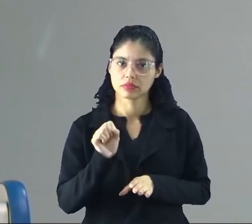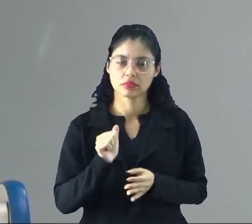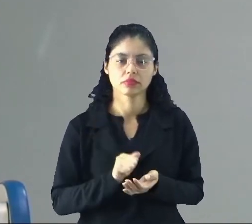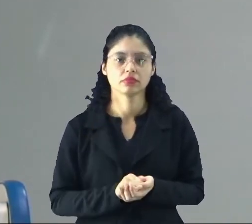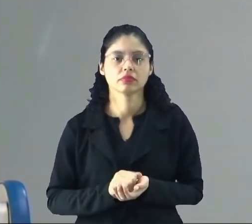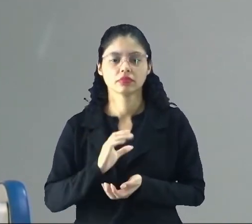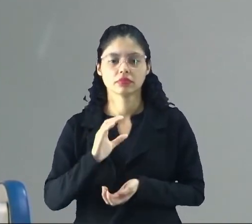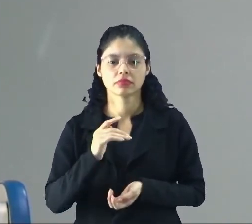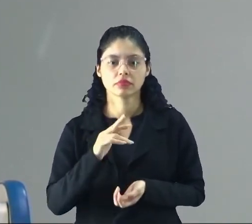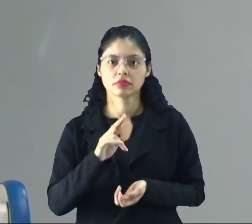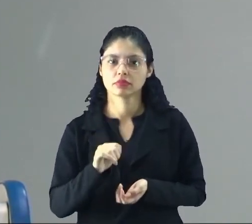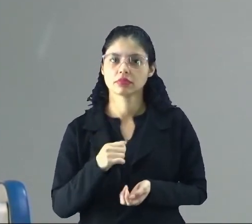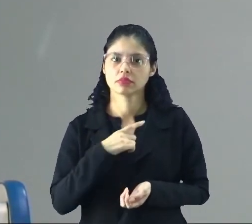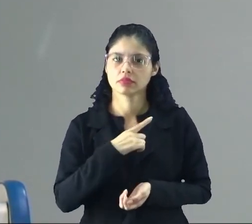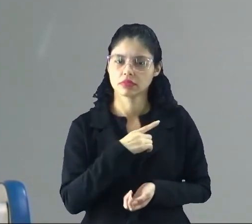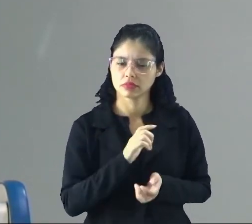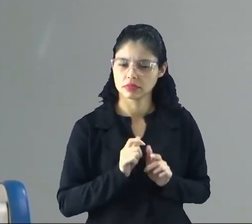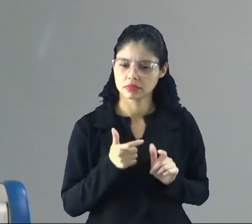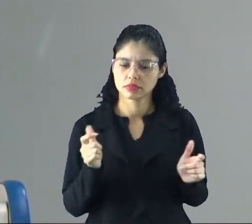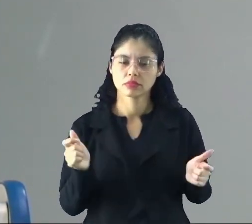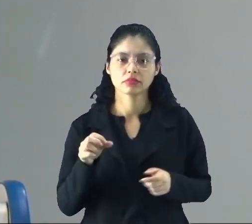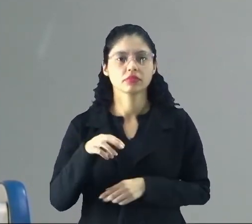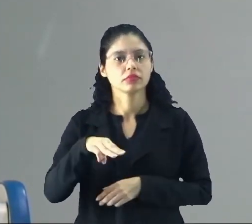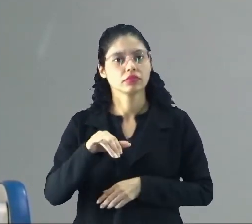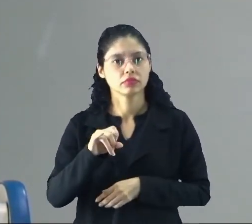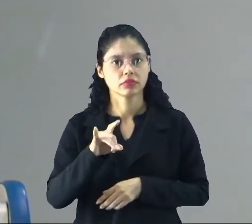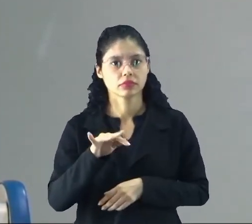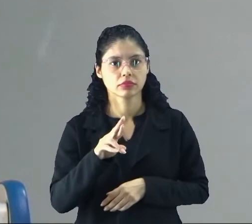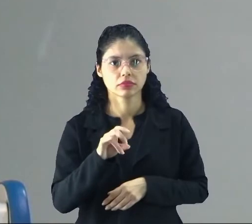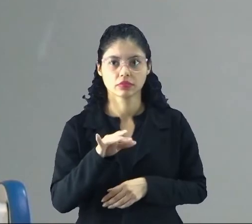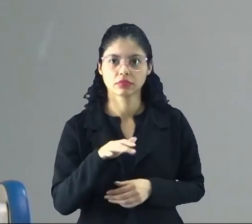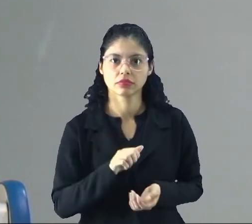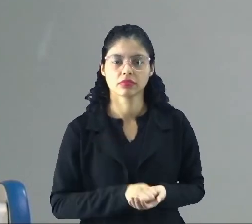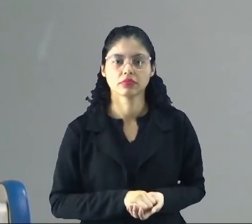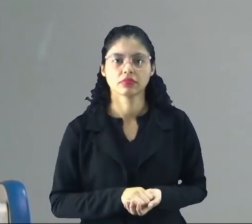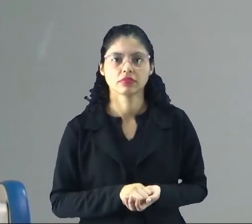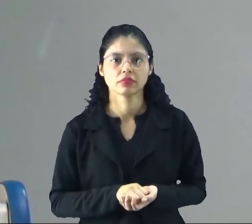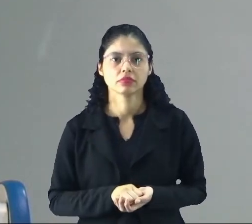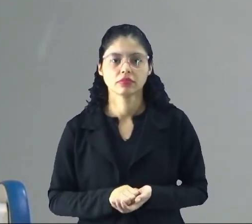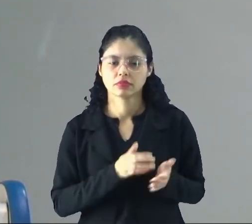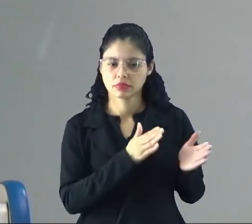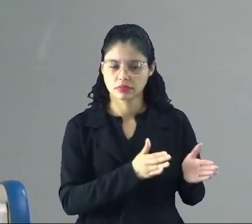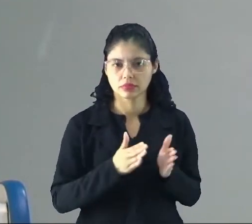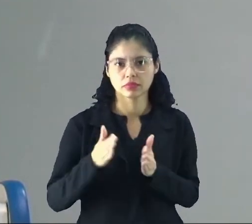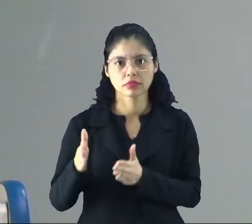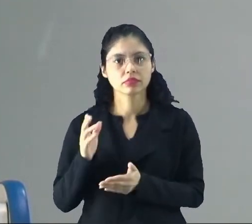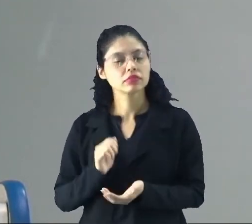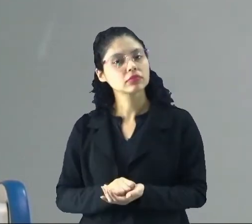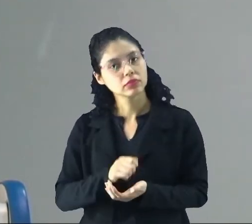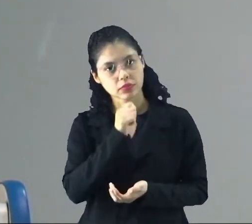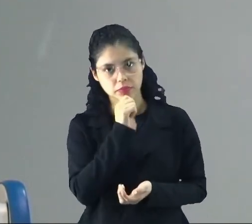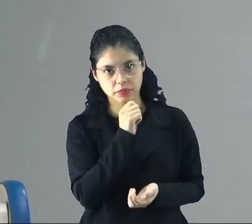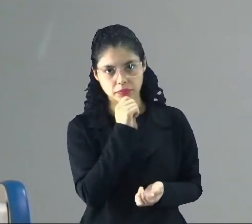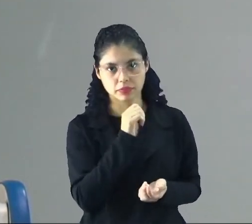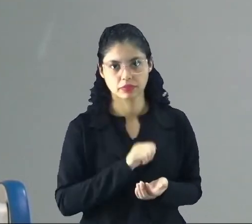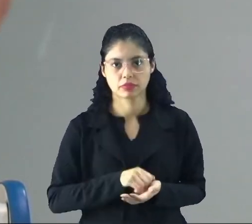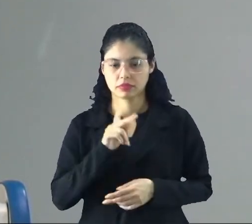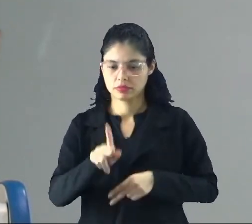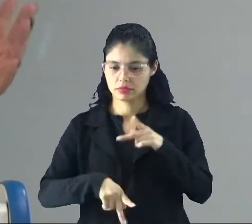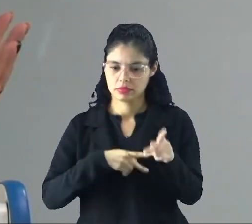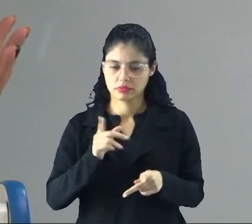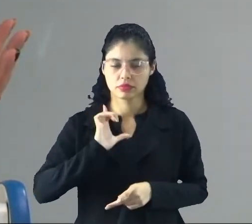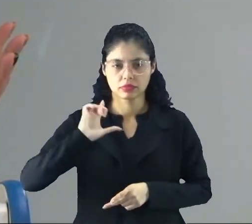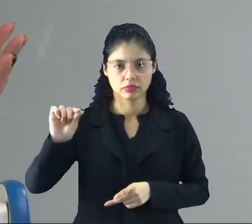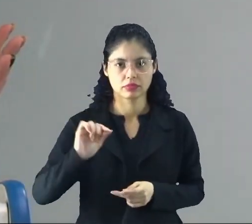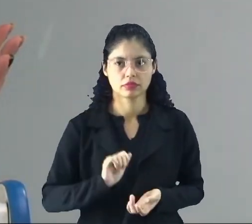que estavam ali na mais absoluta miséria. A gente tem aquela passagem da história emblemática, né, quando o povo vai ali